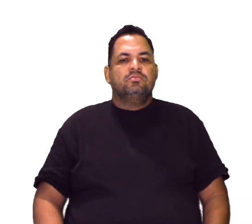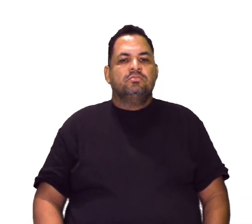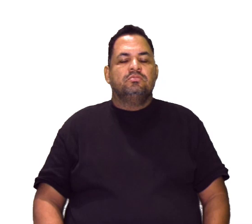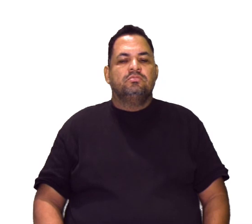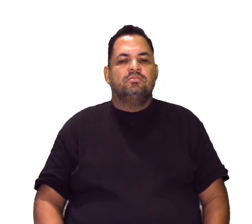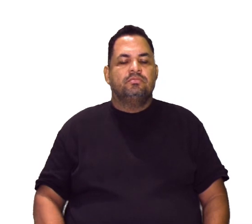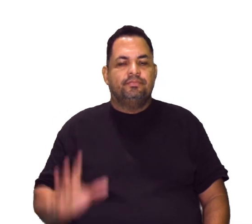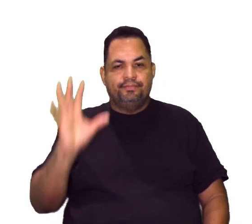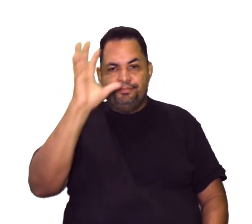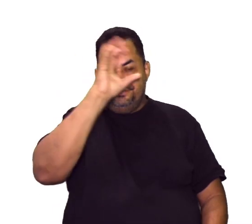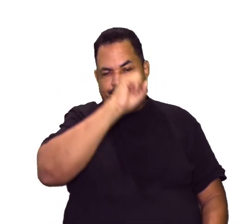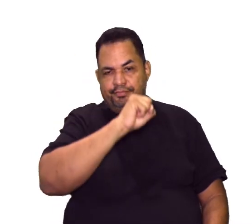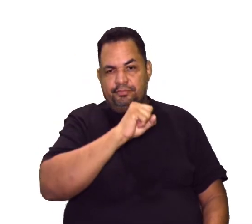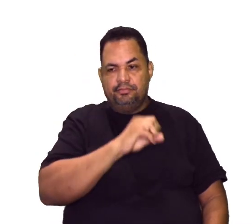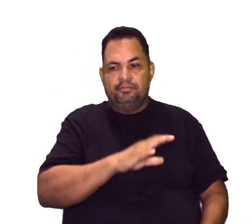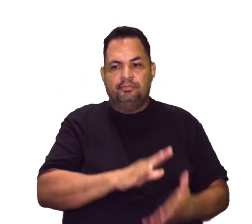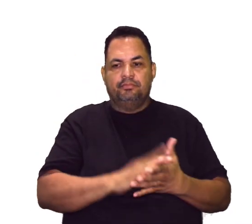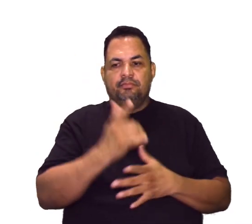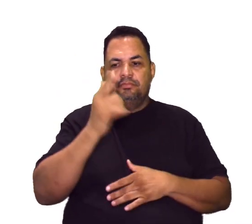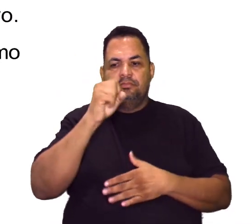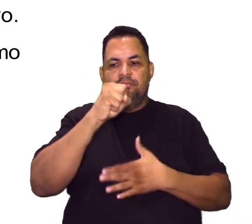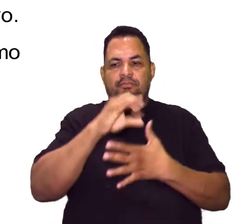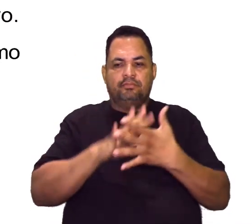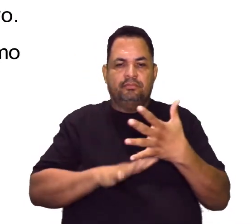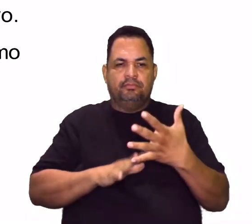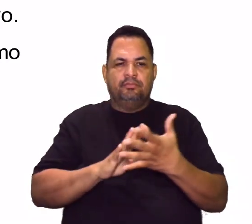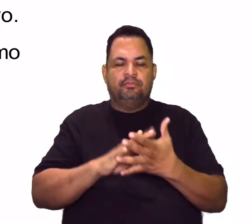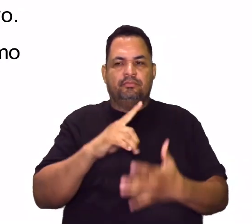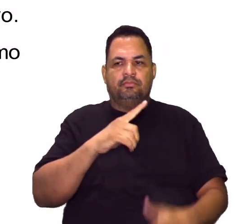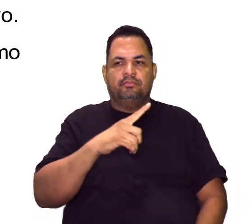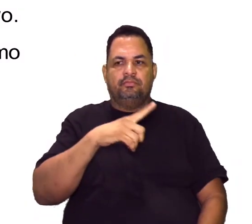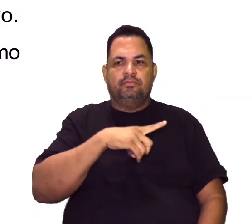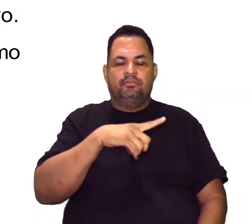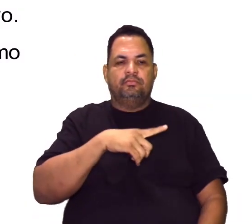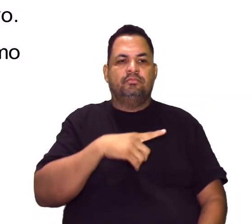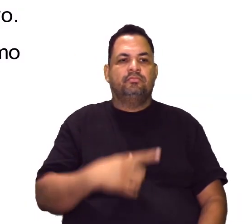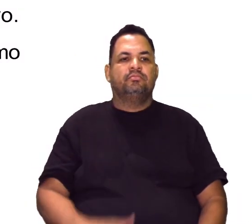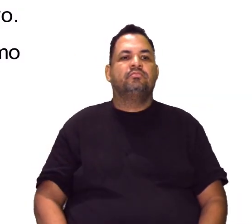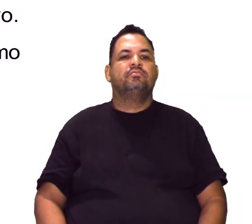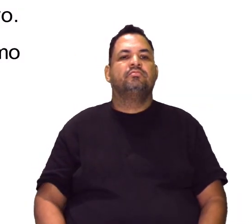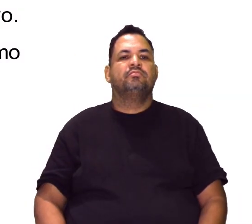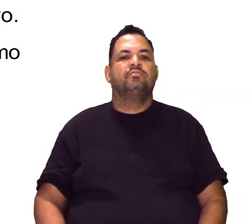Na aprender fazendo, na outra questão, nós temos o seguinte, ó.